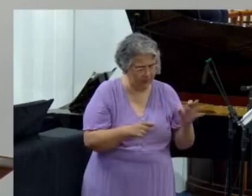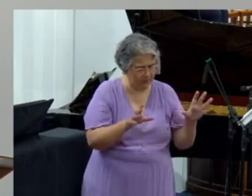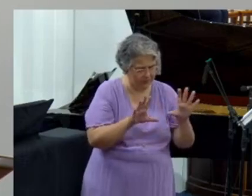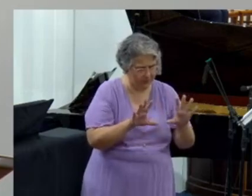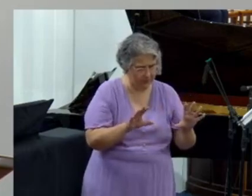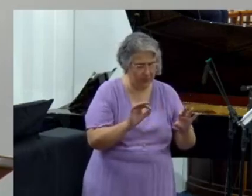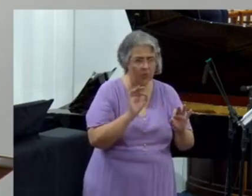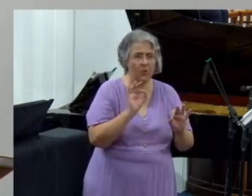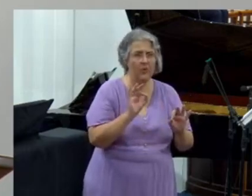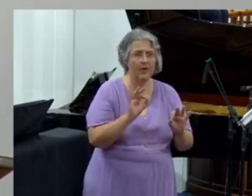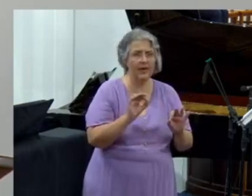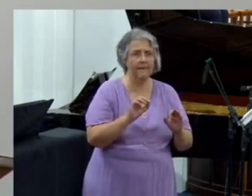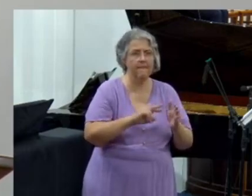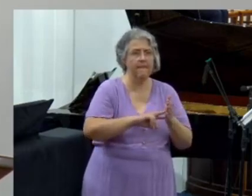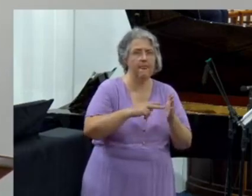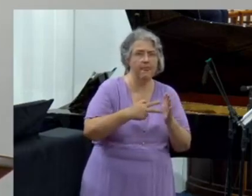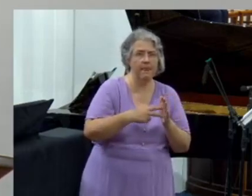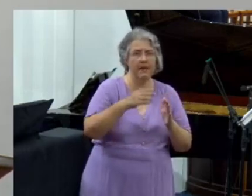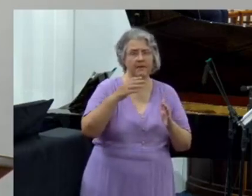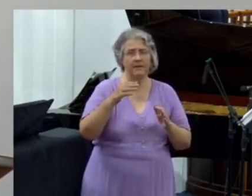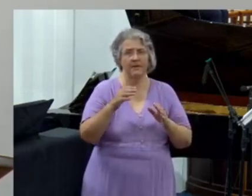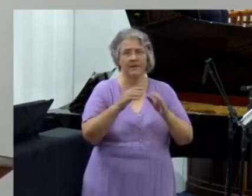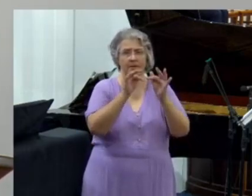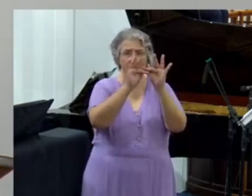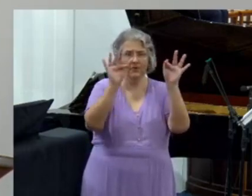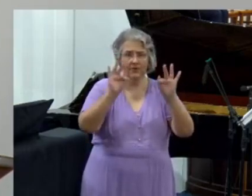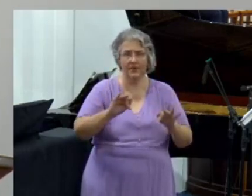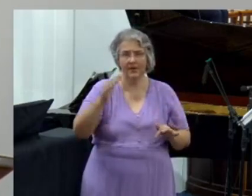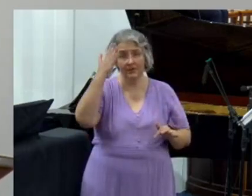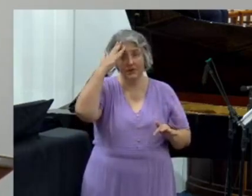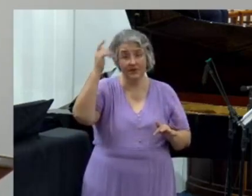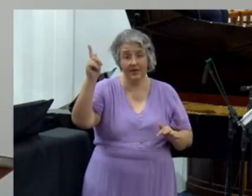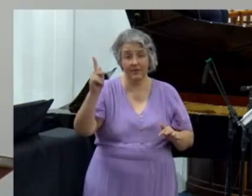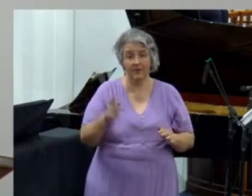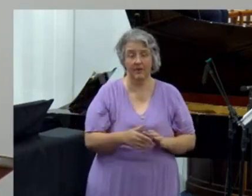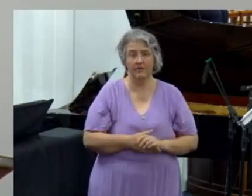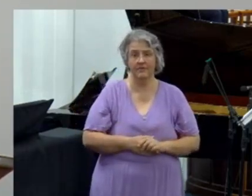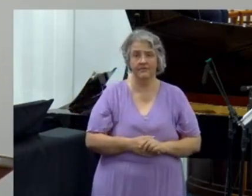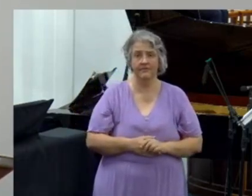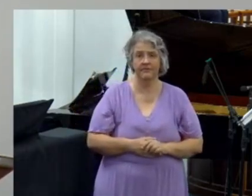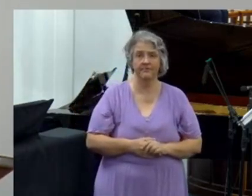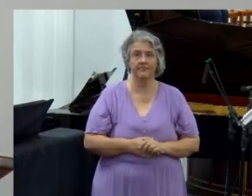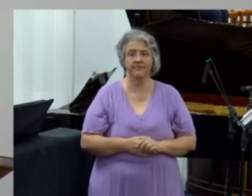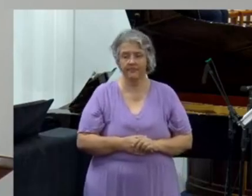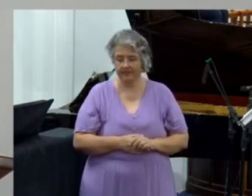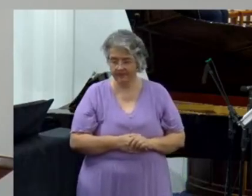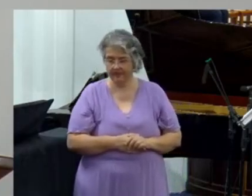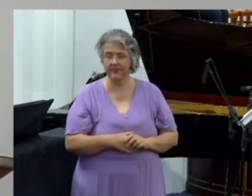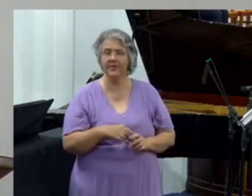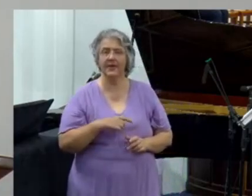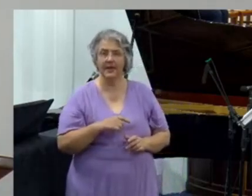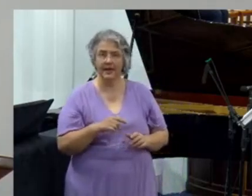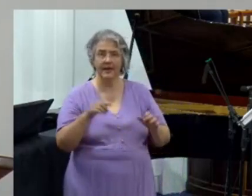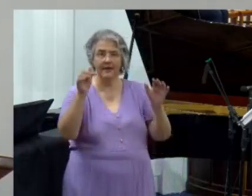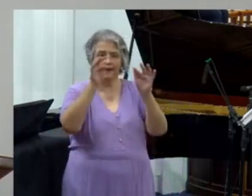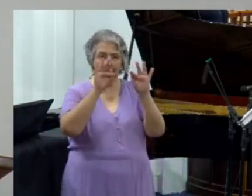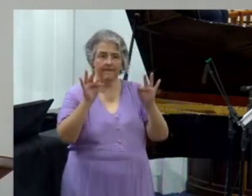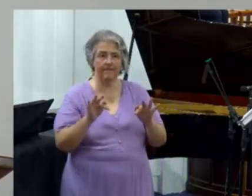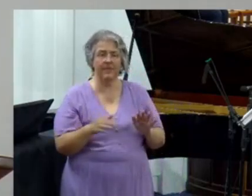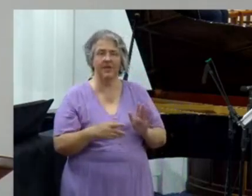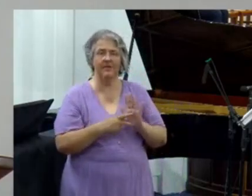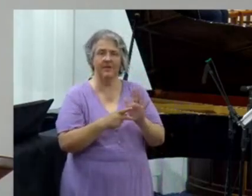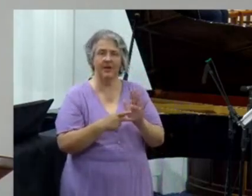Salomão, mas o prenúncio do que era esse templo de Herodes. As pessoas simplesmente se aproximavam do templo e então